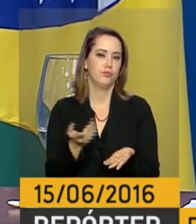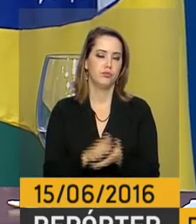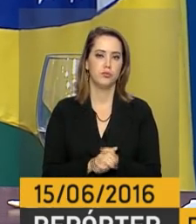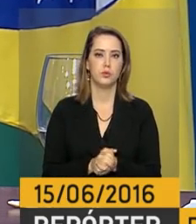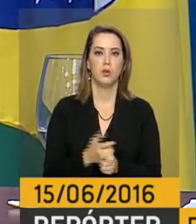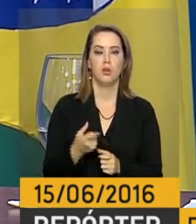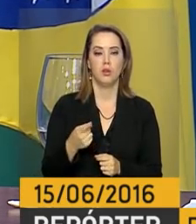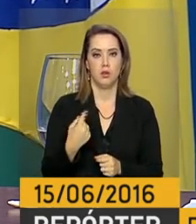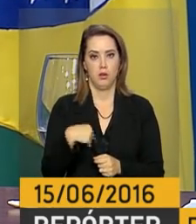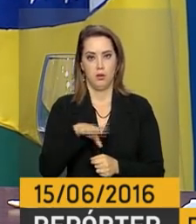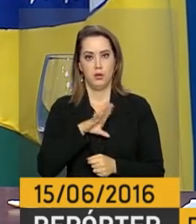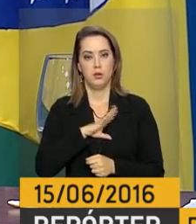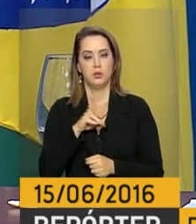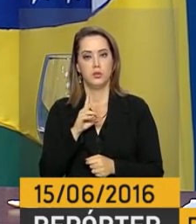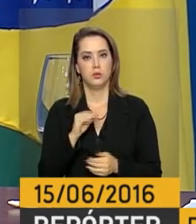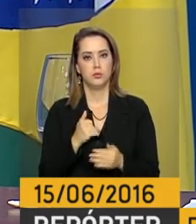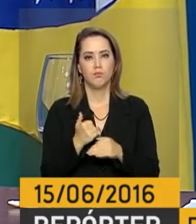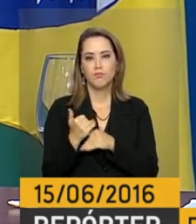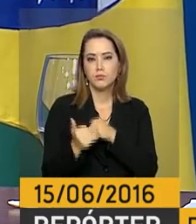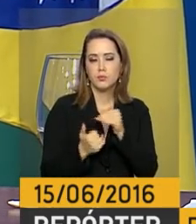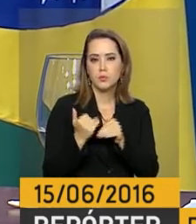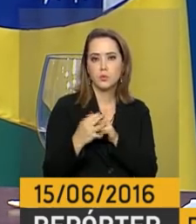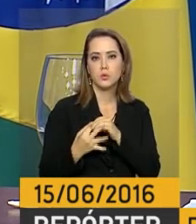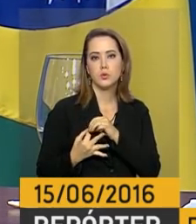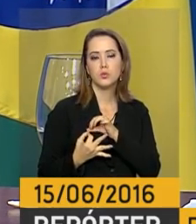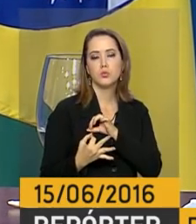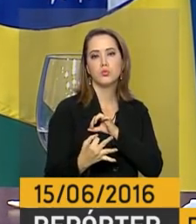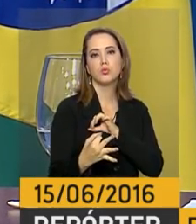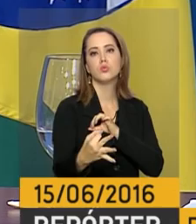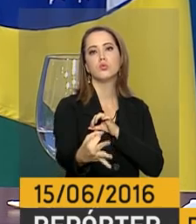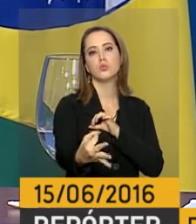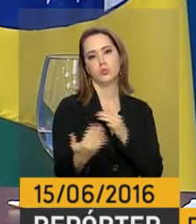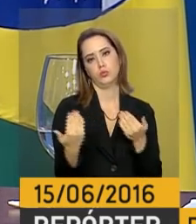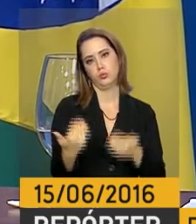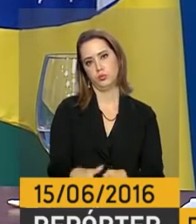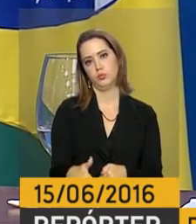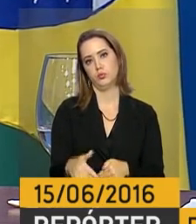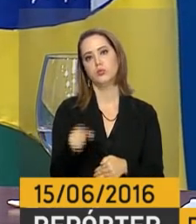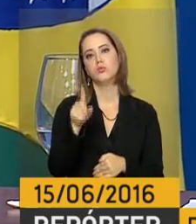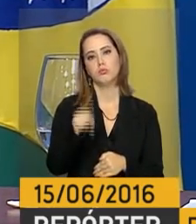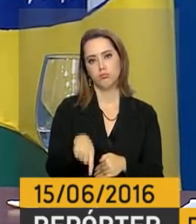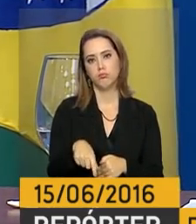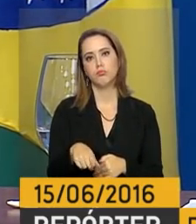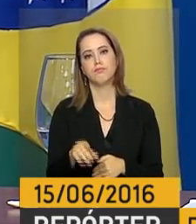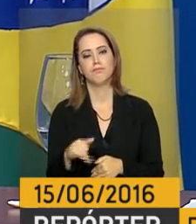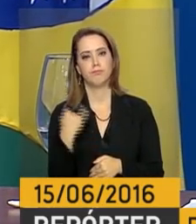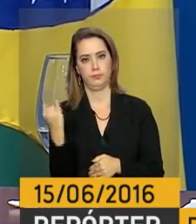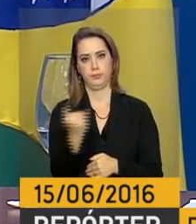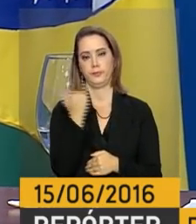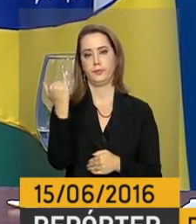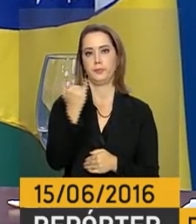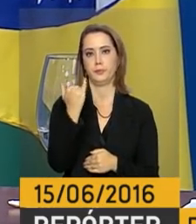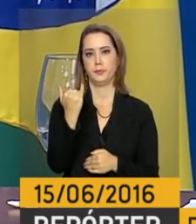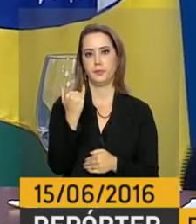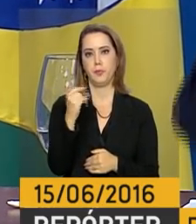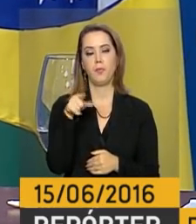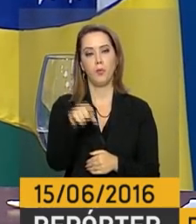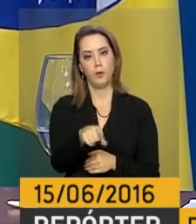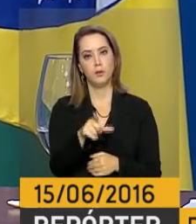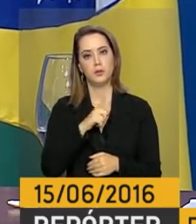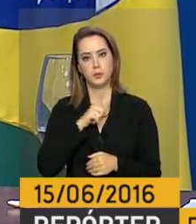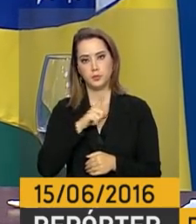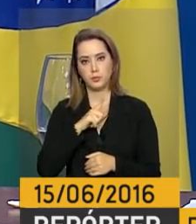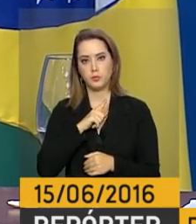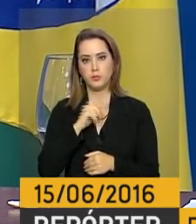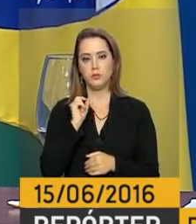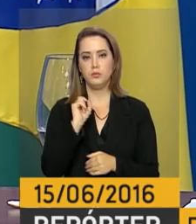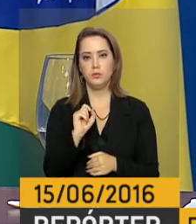aqui, essa é uma proposta de longo prazo, que é estrutural e que, portanto, e ela leve em